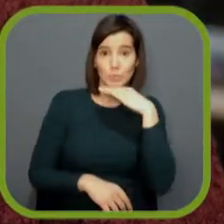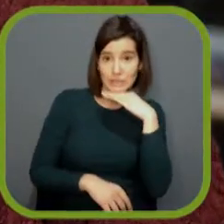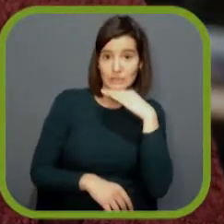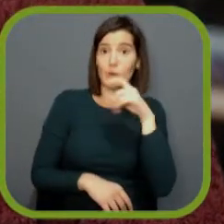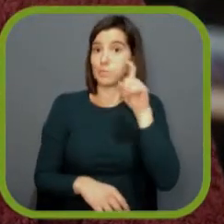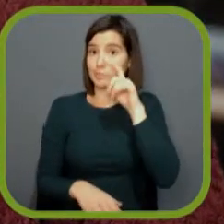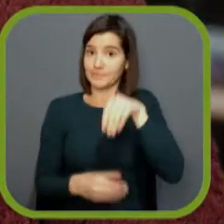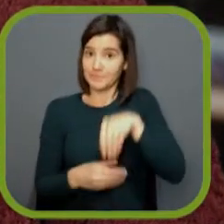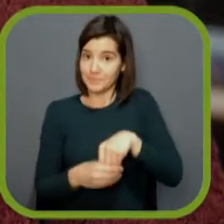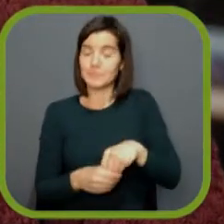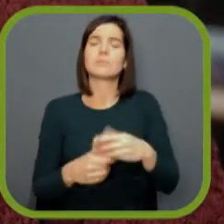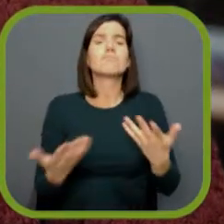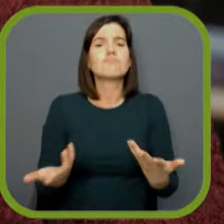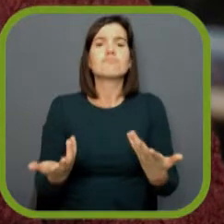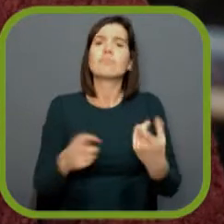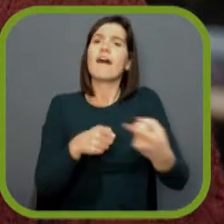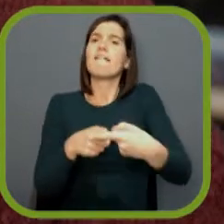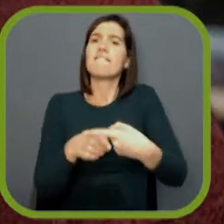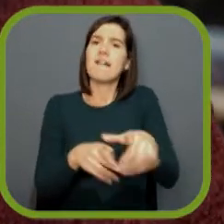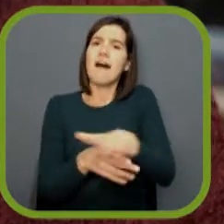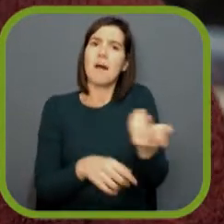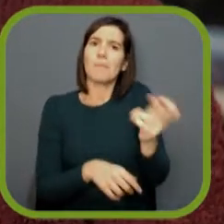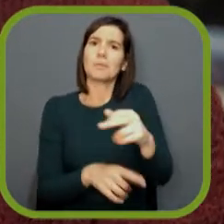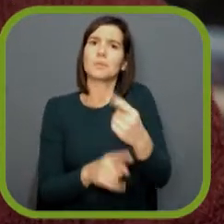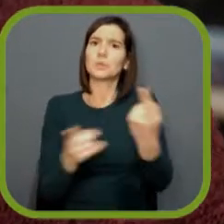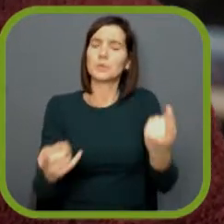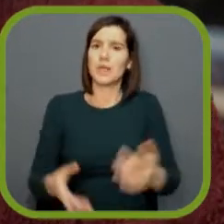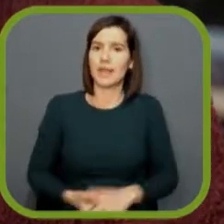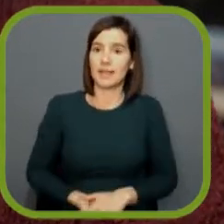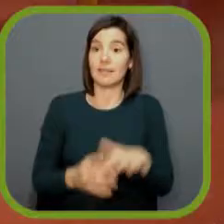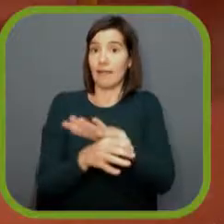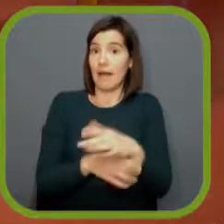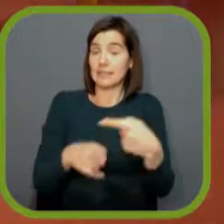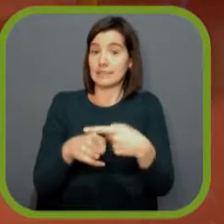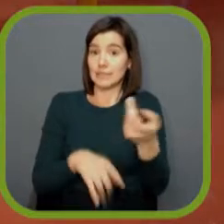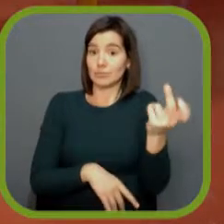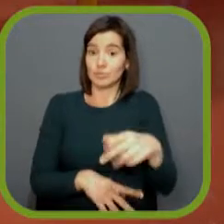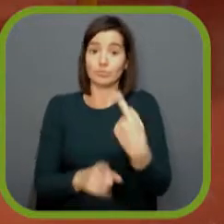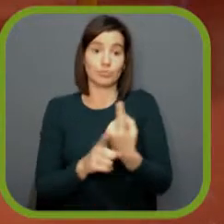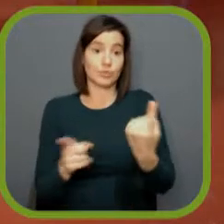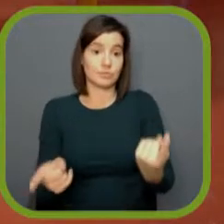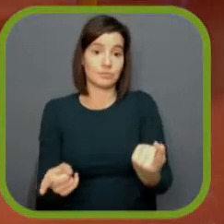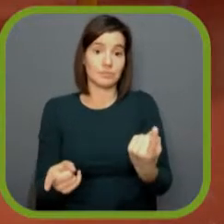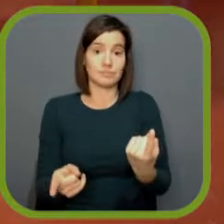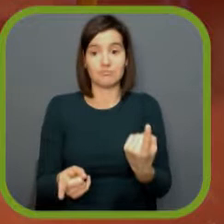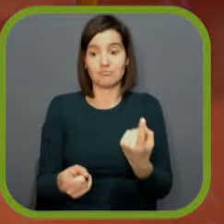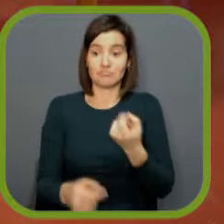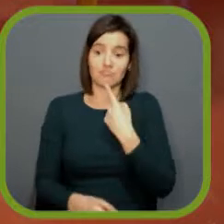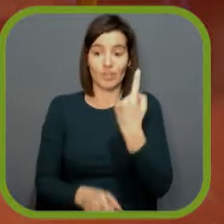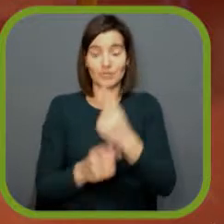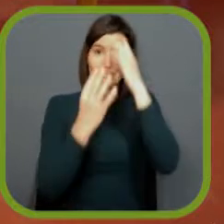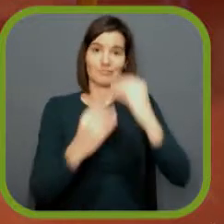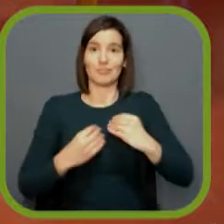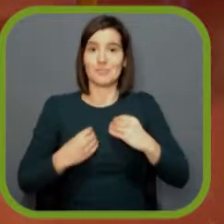Ciências Policiais e Segurança Interna. De onde é que surgiu este interesse pela área? Este interesse pela área é um bocado estranho,